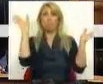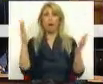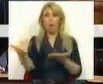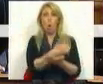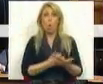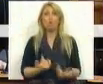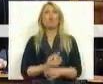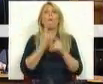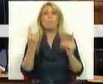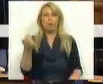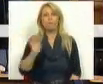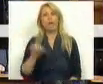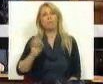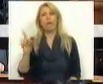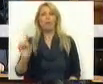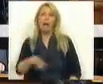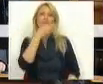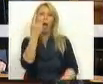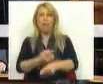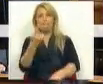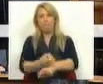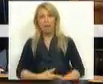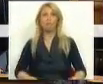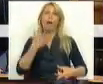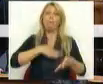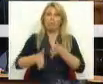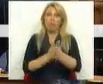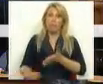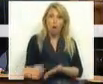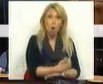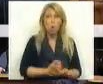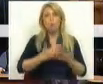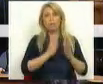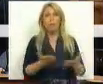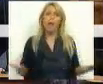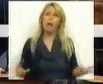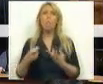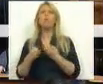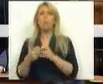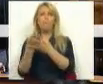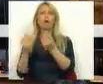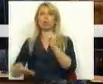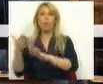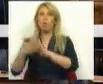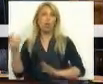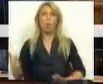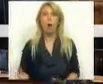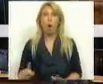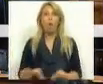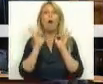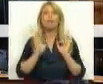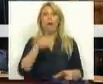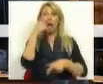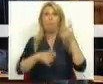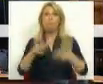vez faz referência ao aproveitamento de recursos, e se este problema é um problema para resolver urgentemente, ou como diz o